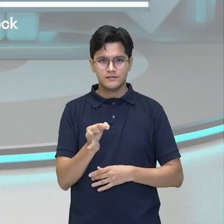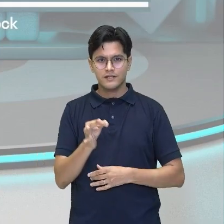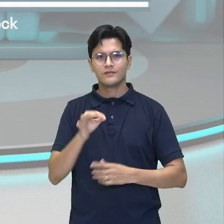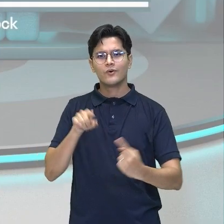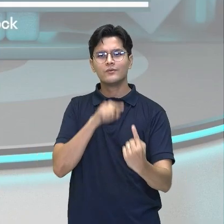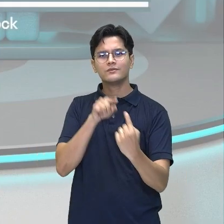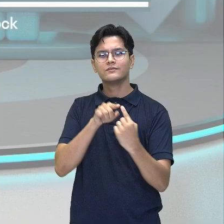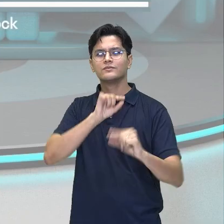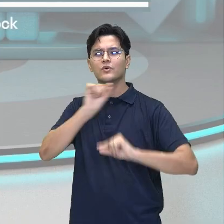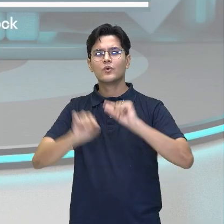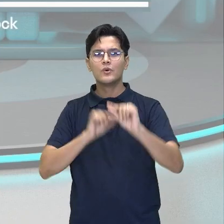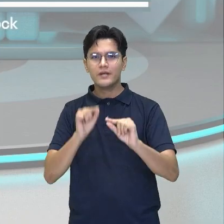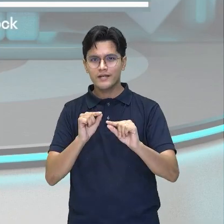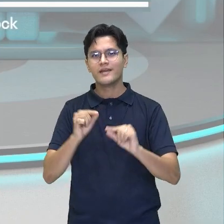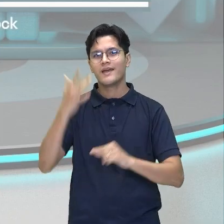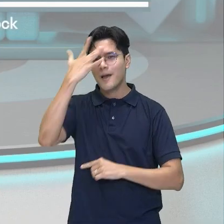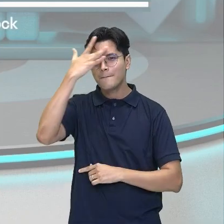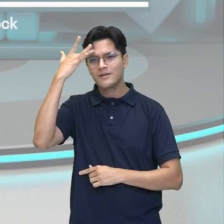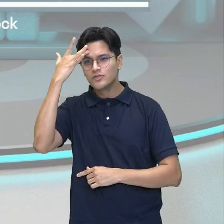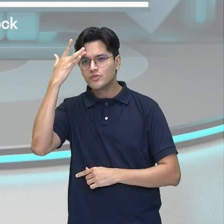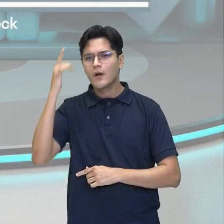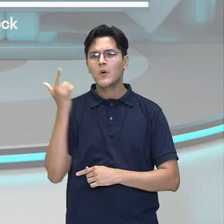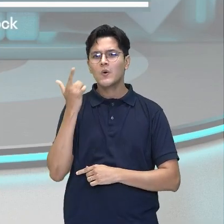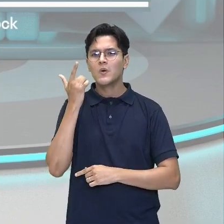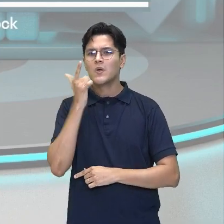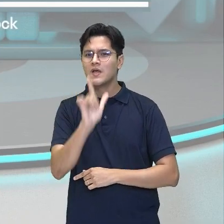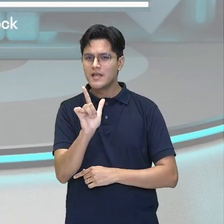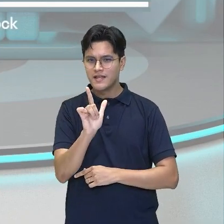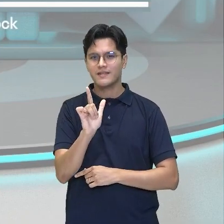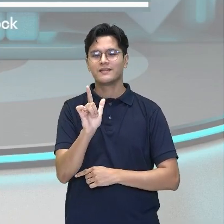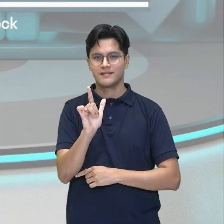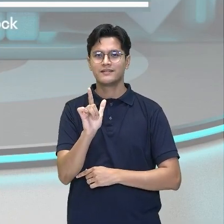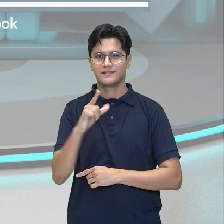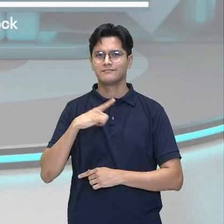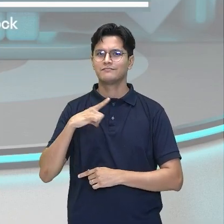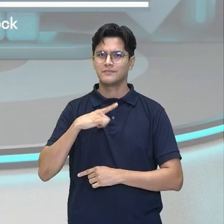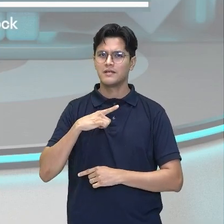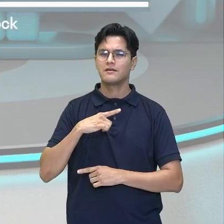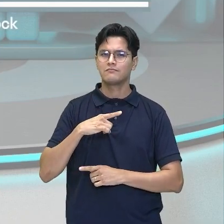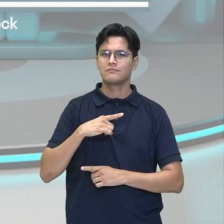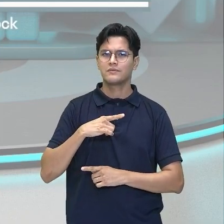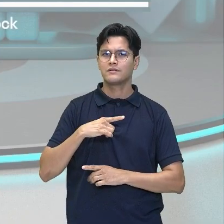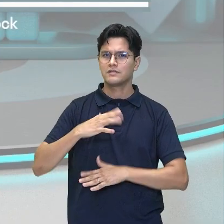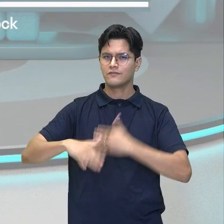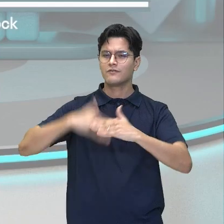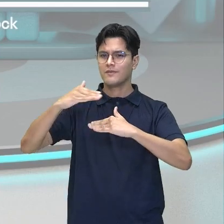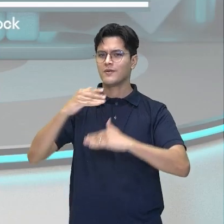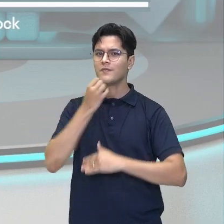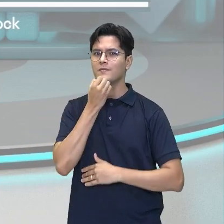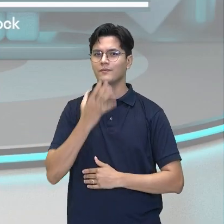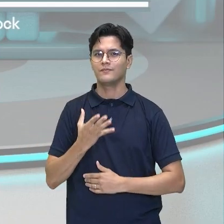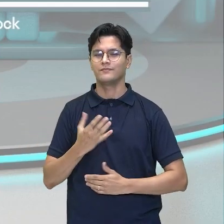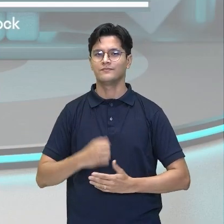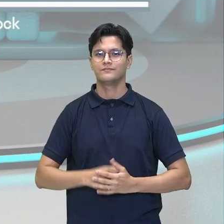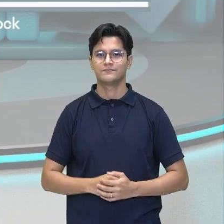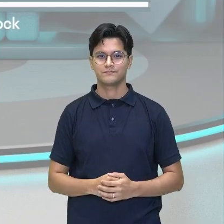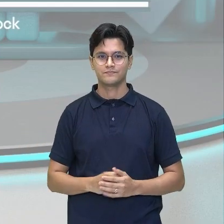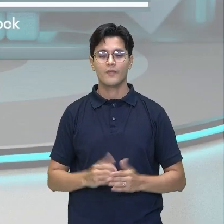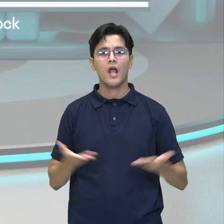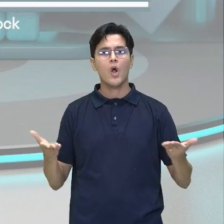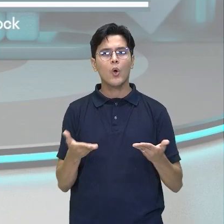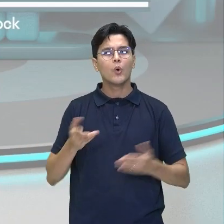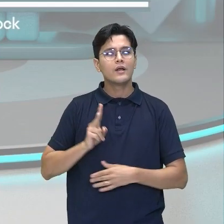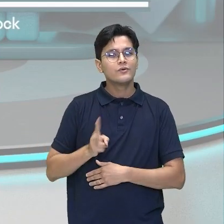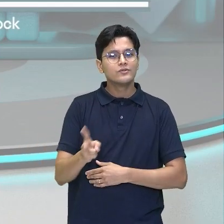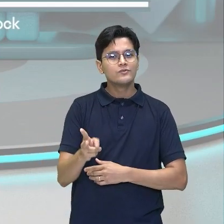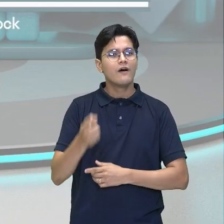obviamente, a pessoa se destaque ali dentro dessa modalidade, tá bom? Dando continuidade, nós vamos ver agora sobre